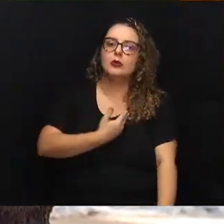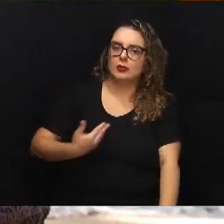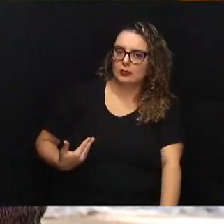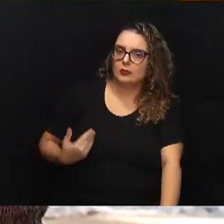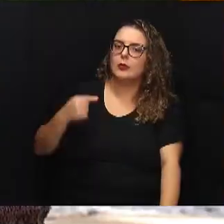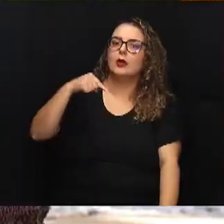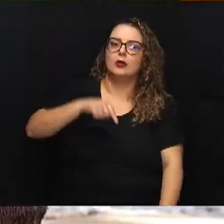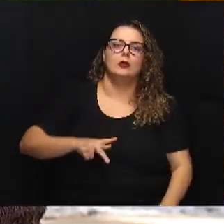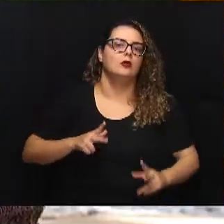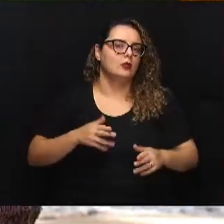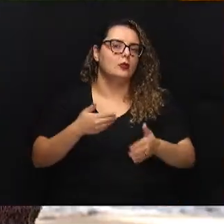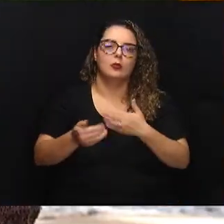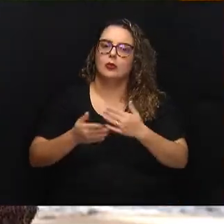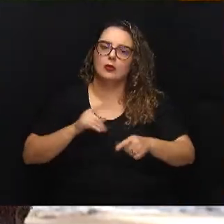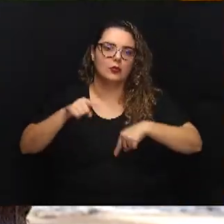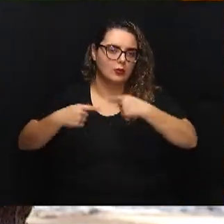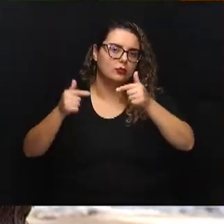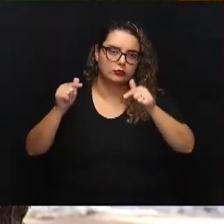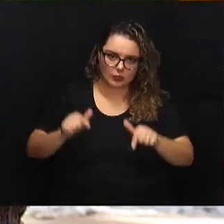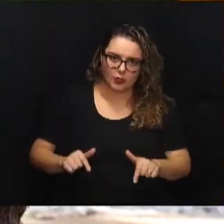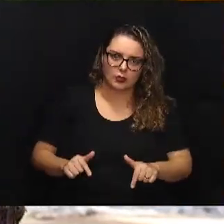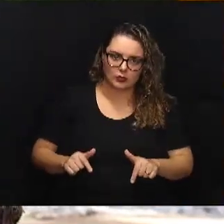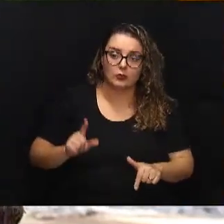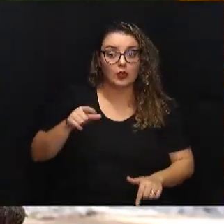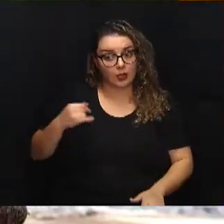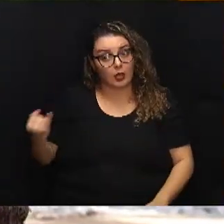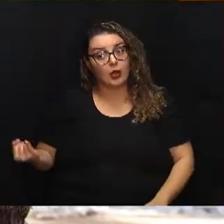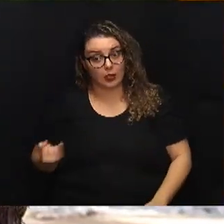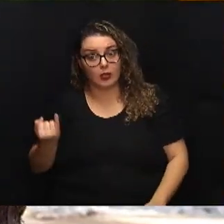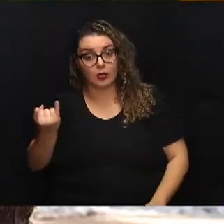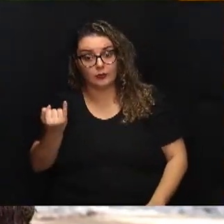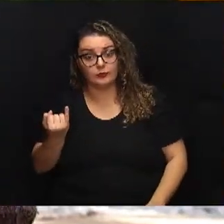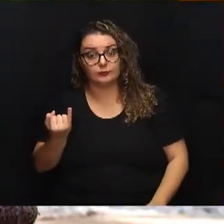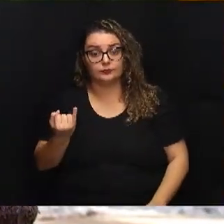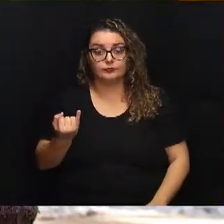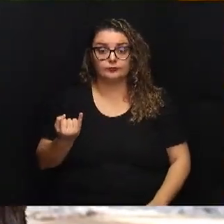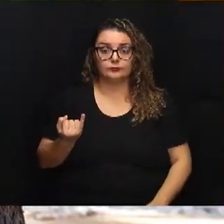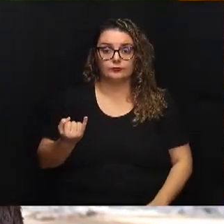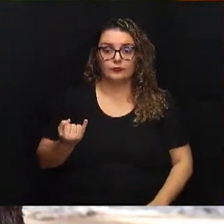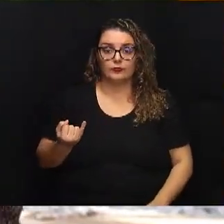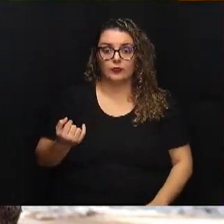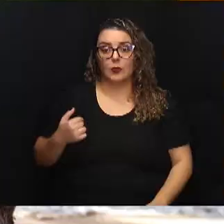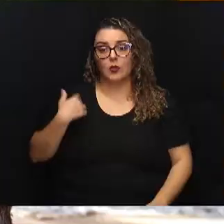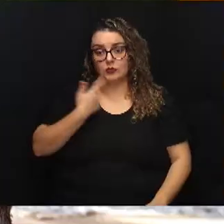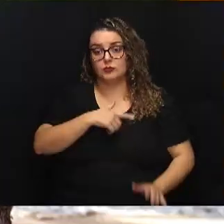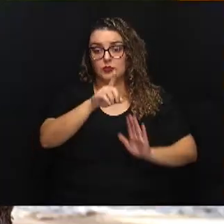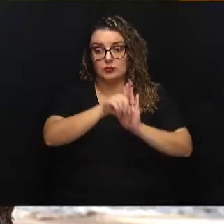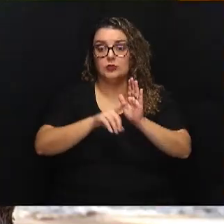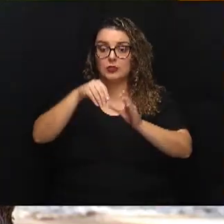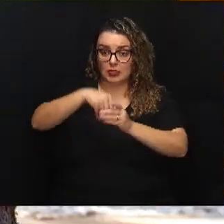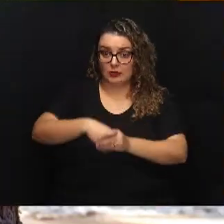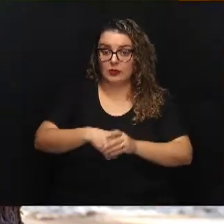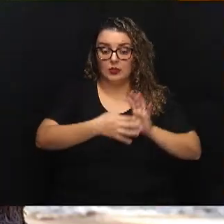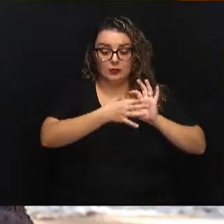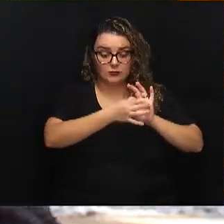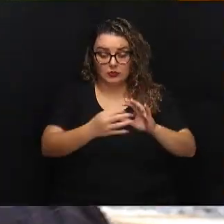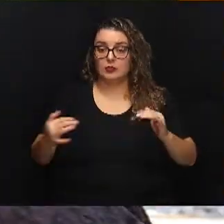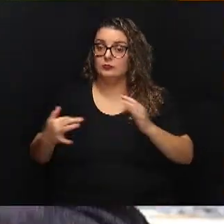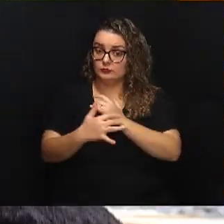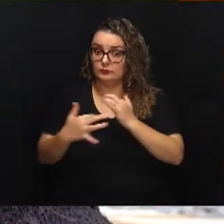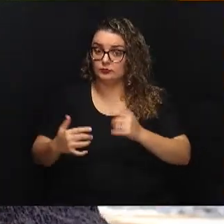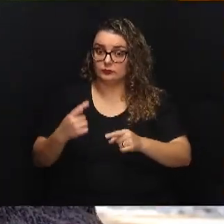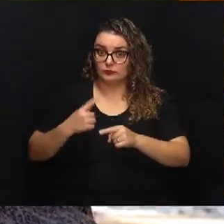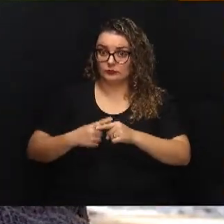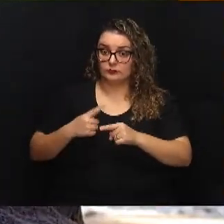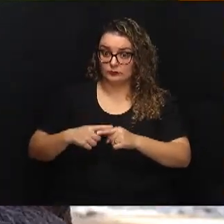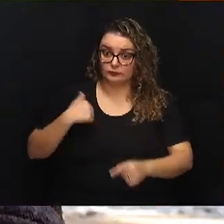aqui como em qualquer outro lugar. Então é importante manter nossos direitos dentro do contexto urbano, porque afinal de